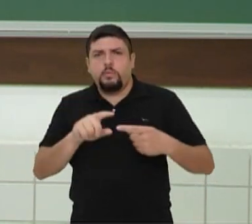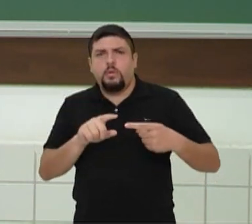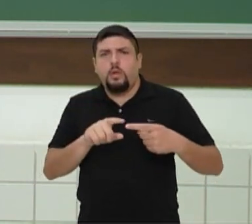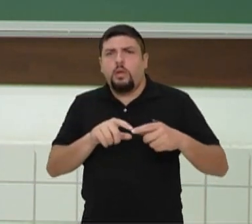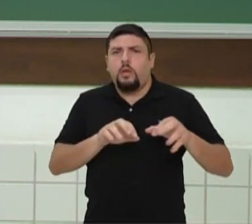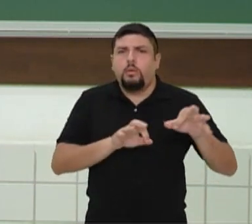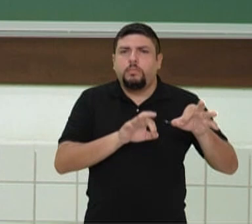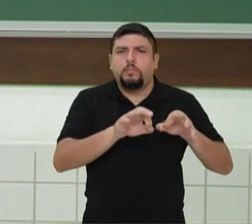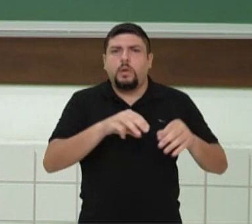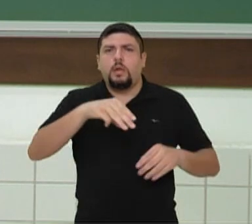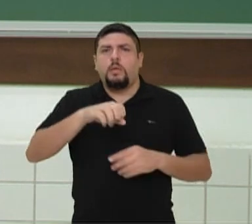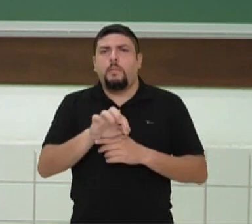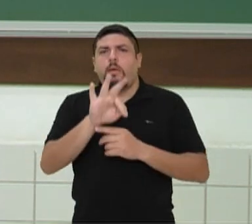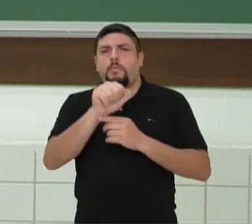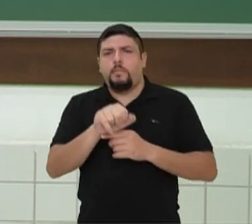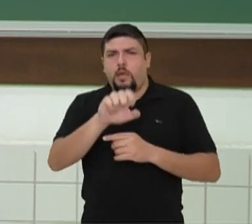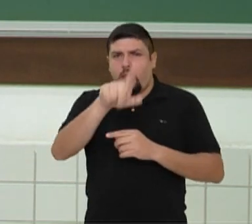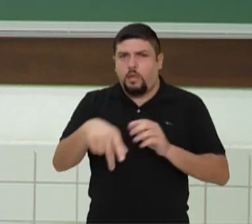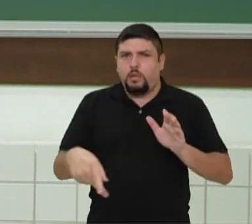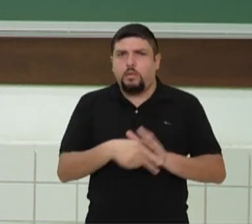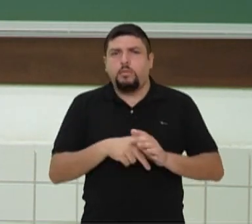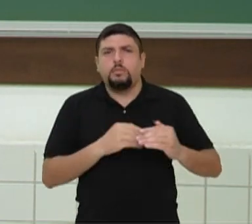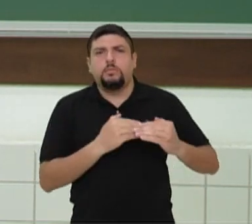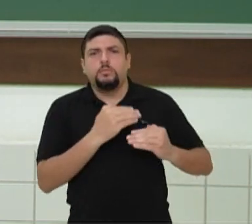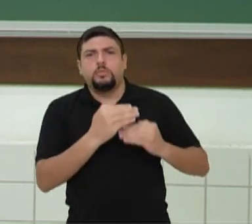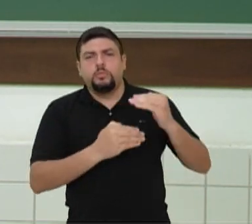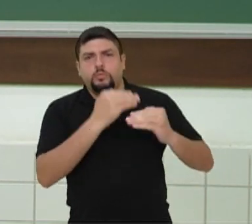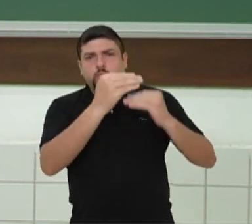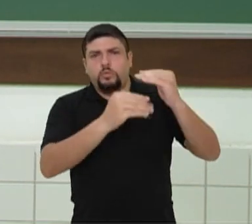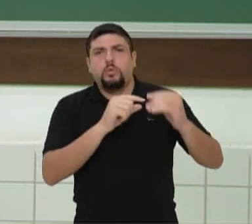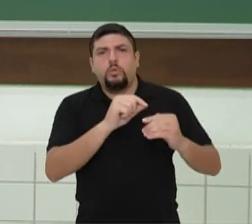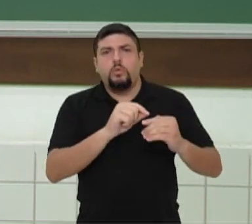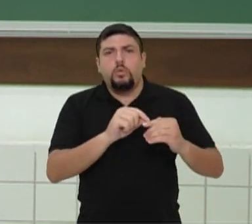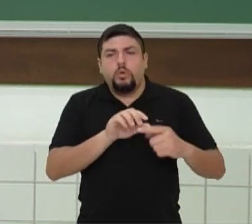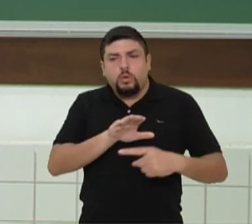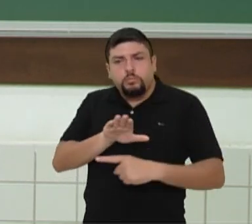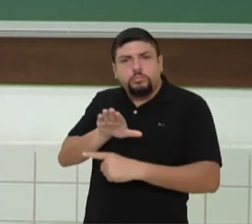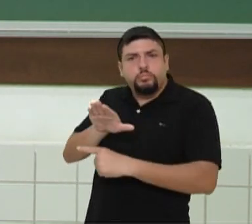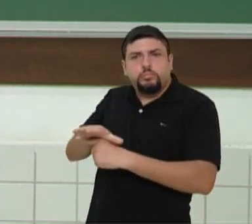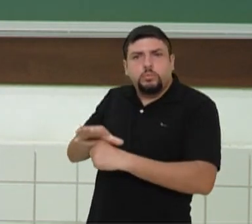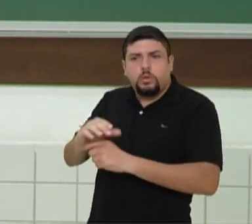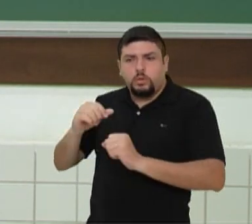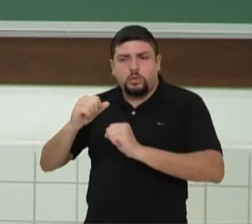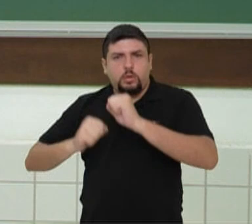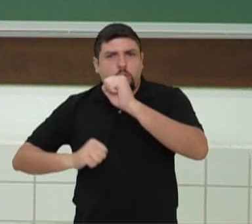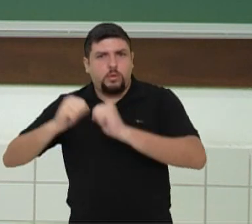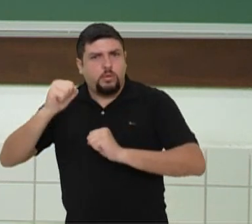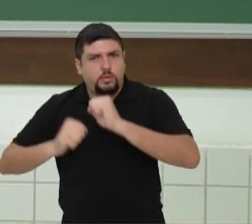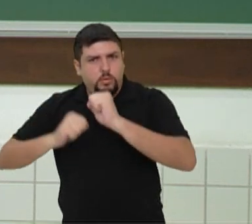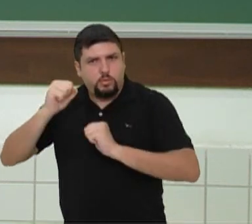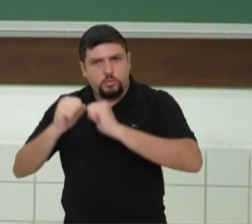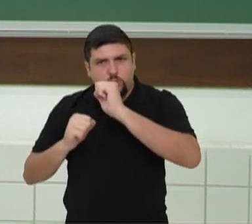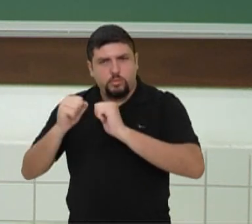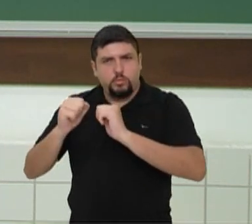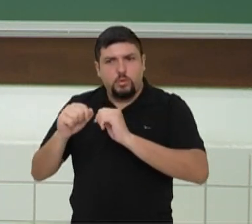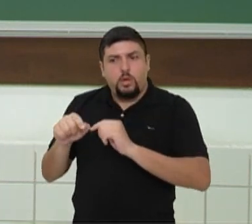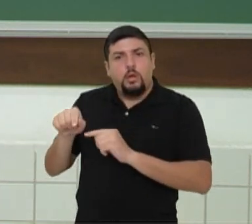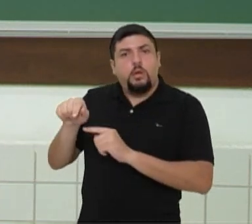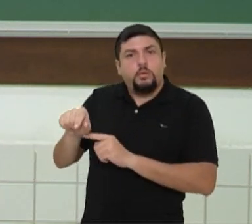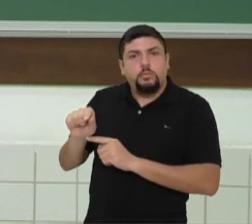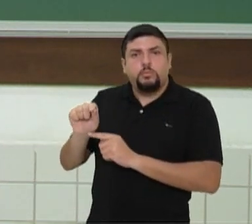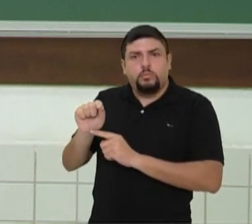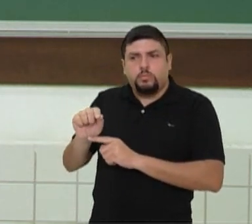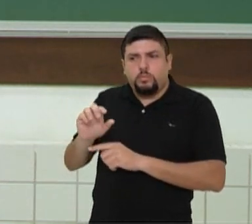de desenvolvimento e ele privilegiava a industrialização, com um forte investimento estatal,